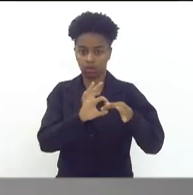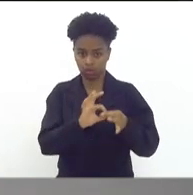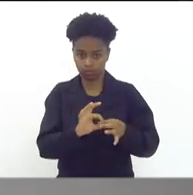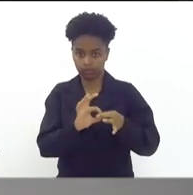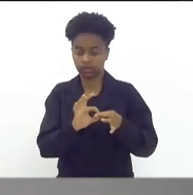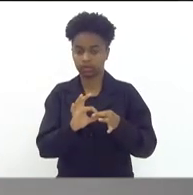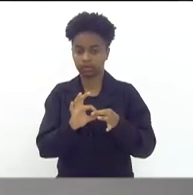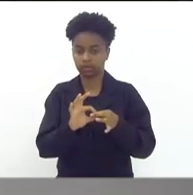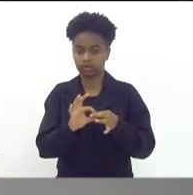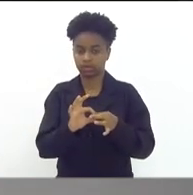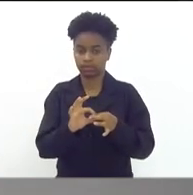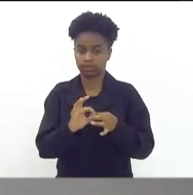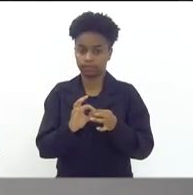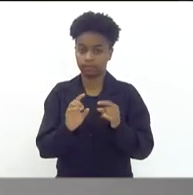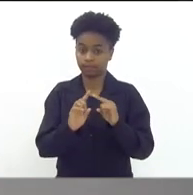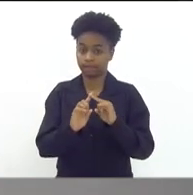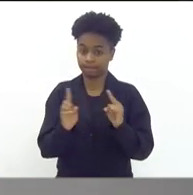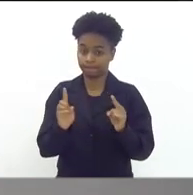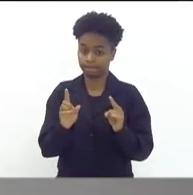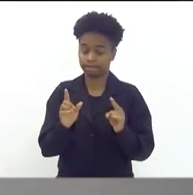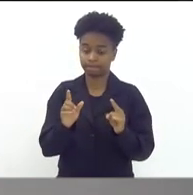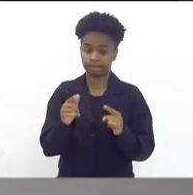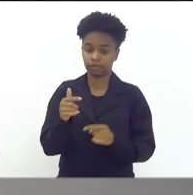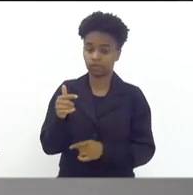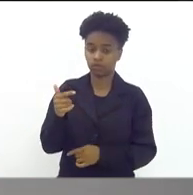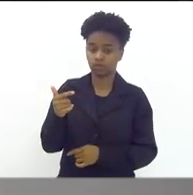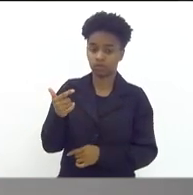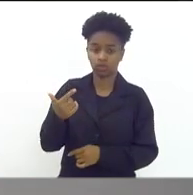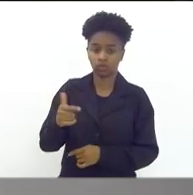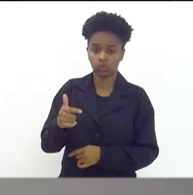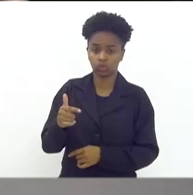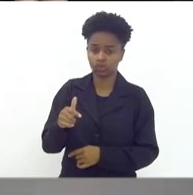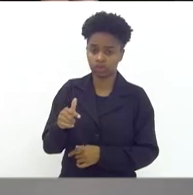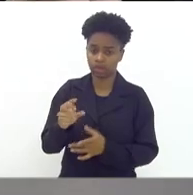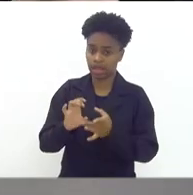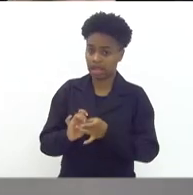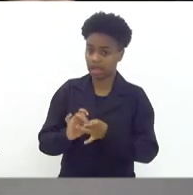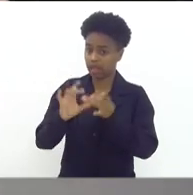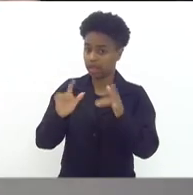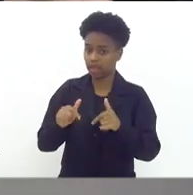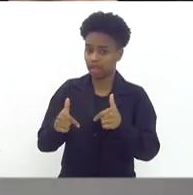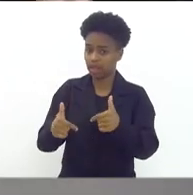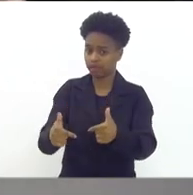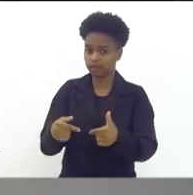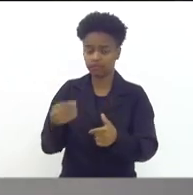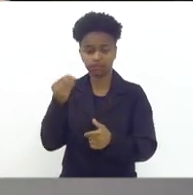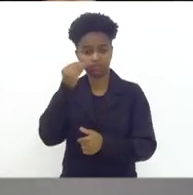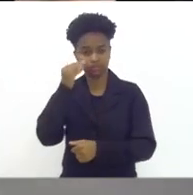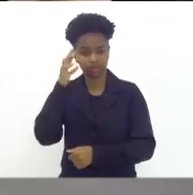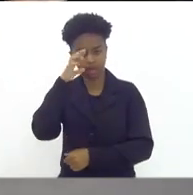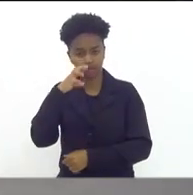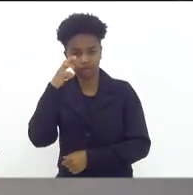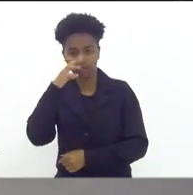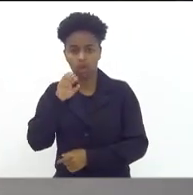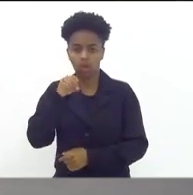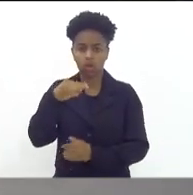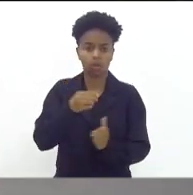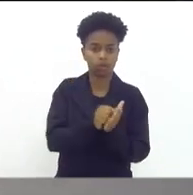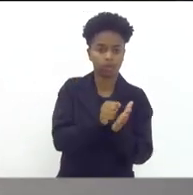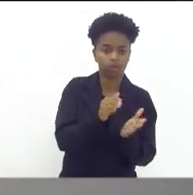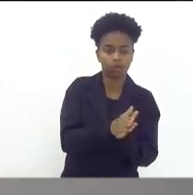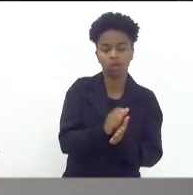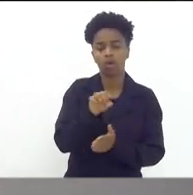elas não têm uma livre atuação para verificar para atuar para